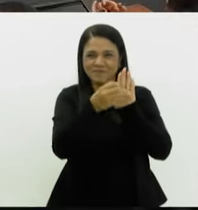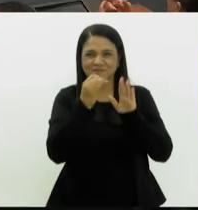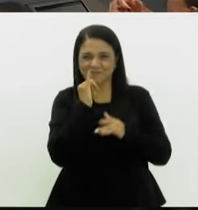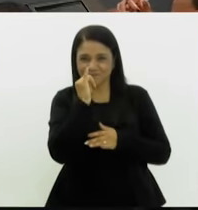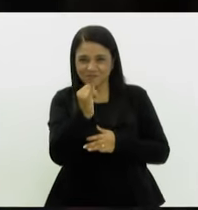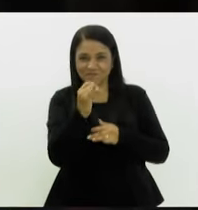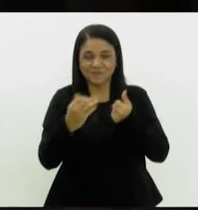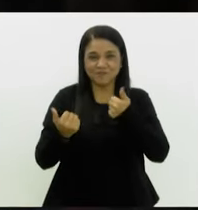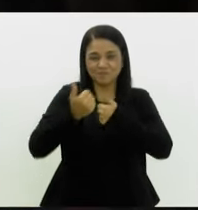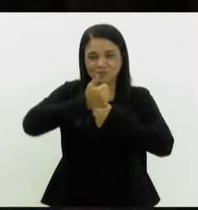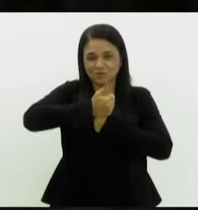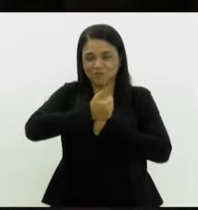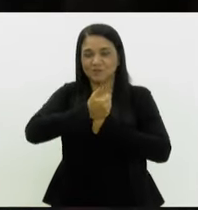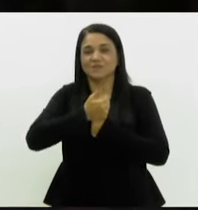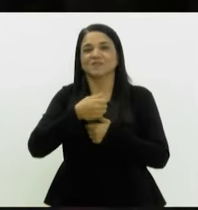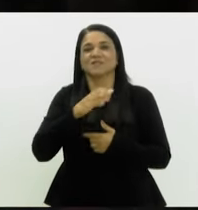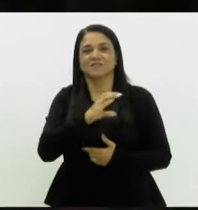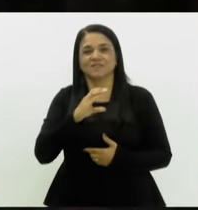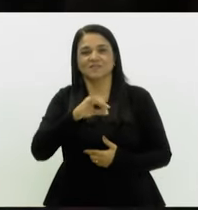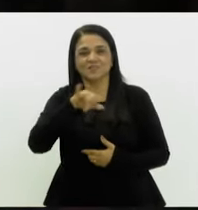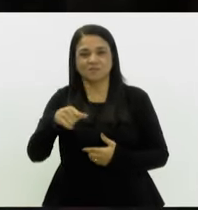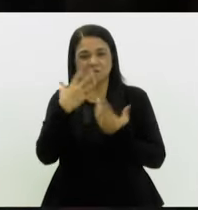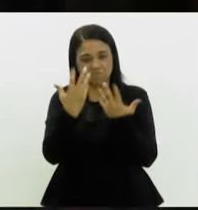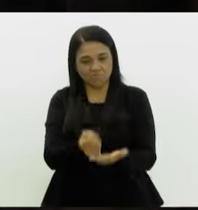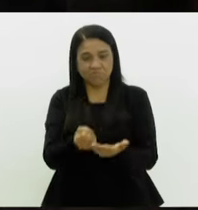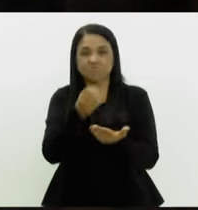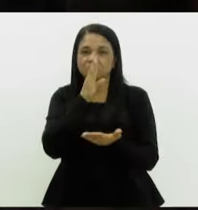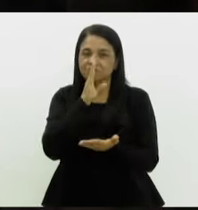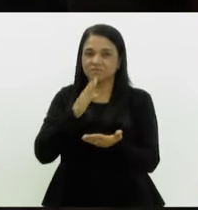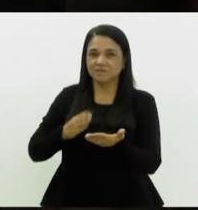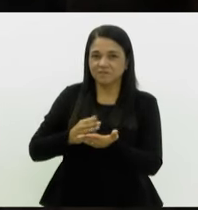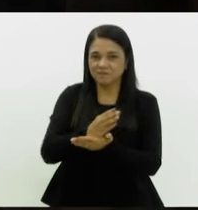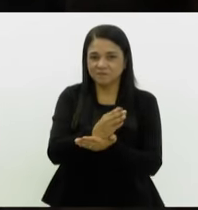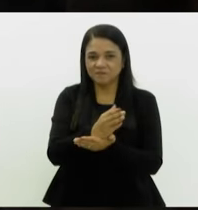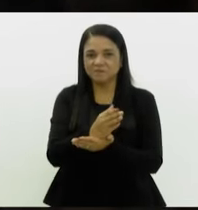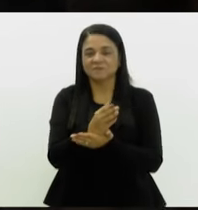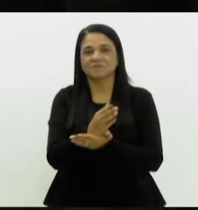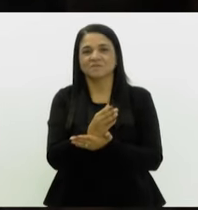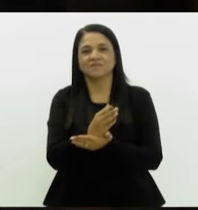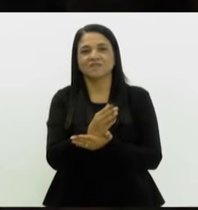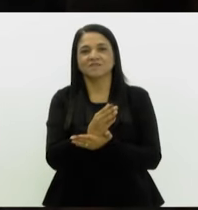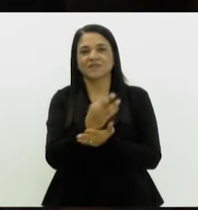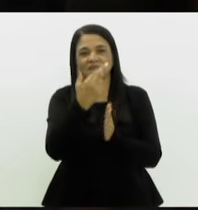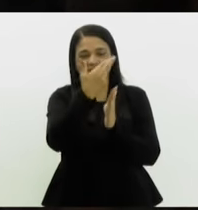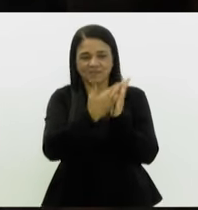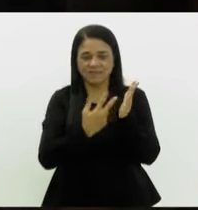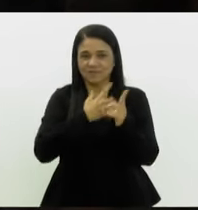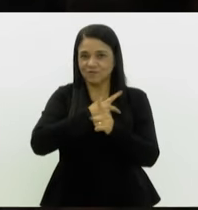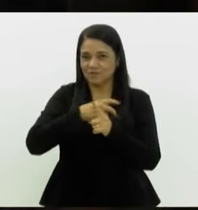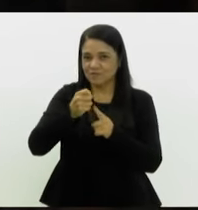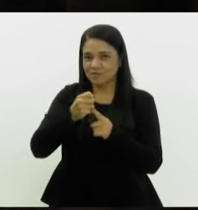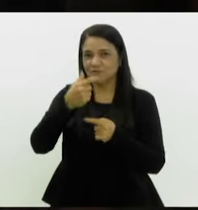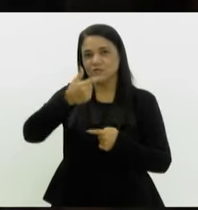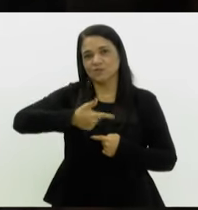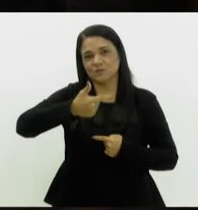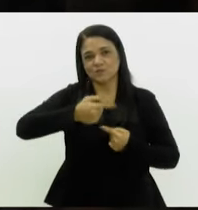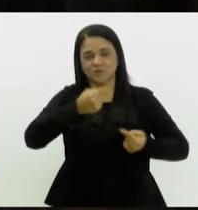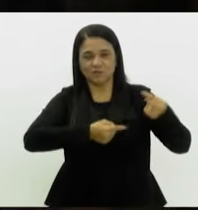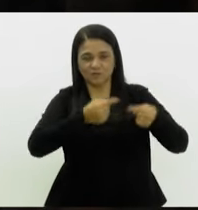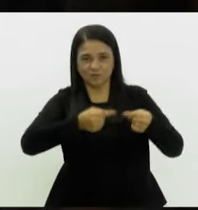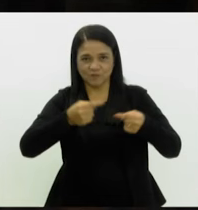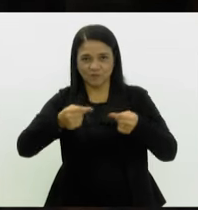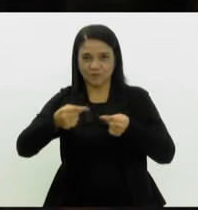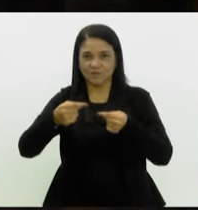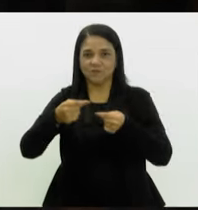votação, o substitutivo da CCJ, os senhores que aprovam, permaneçam como estão, aprovado. Vai a redação do vencido para a segunda discussão. Para